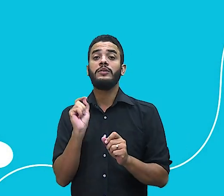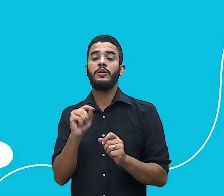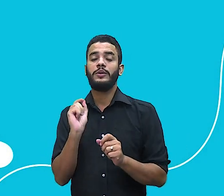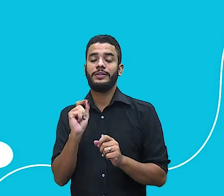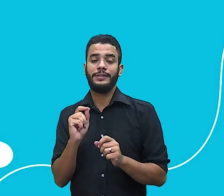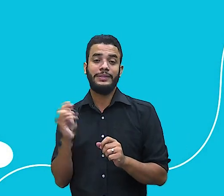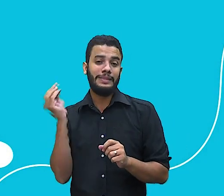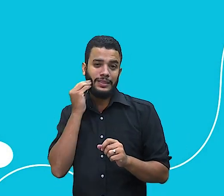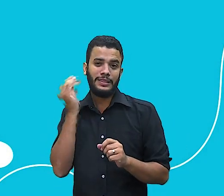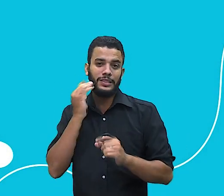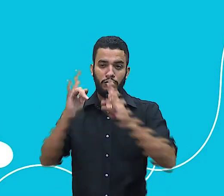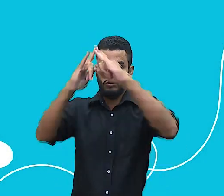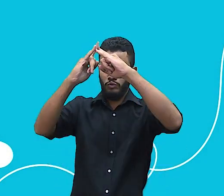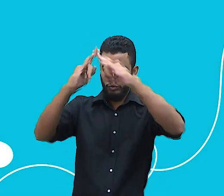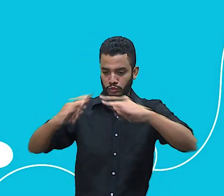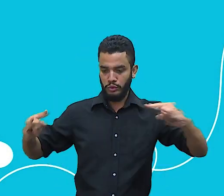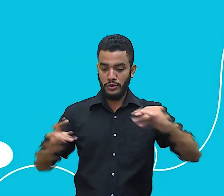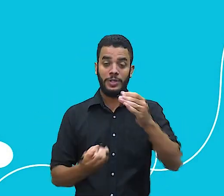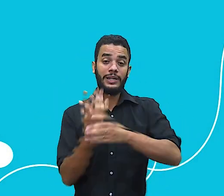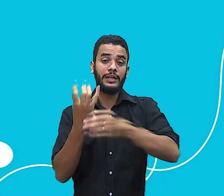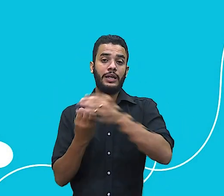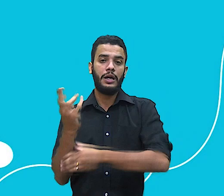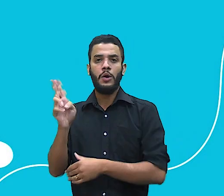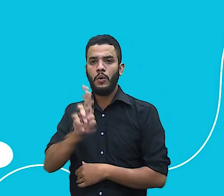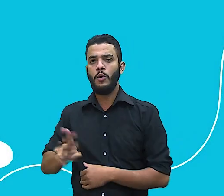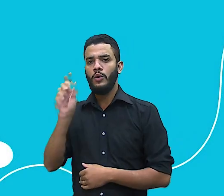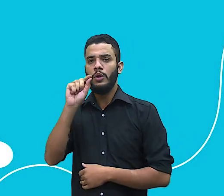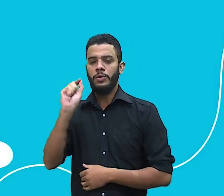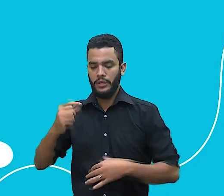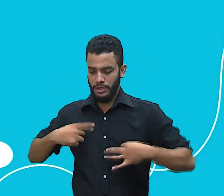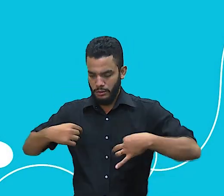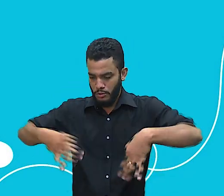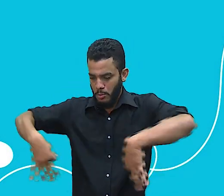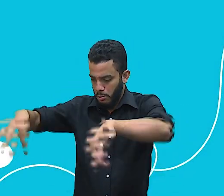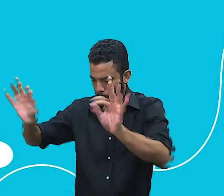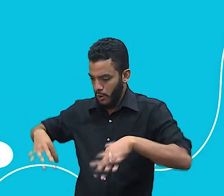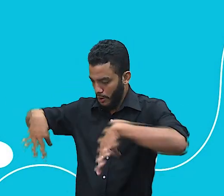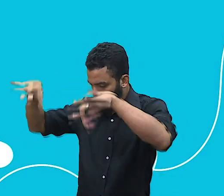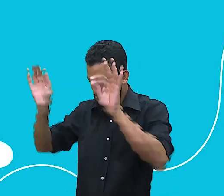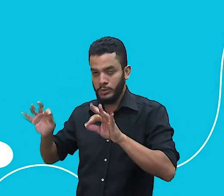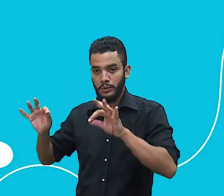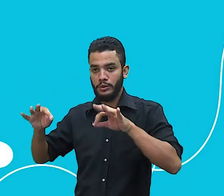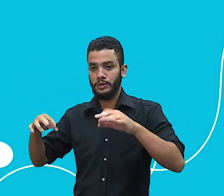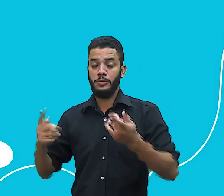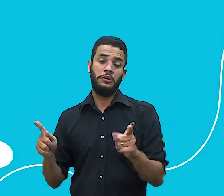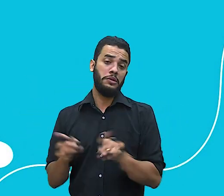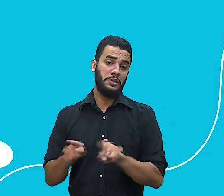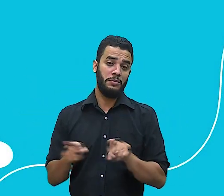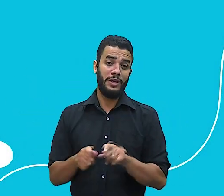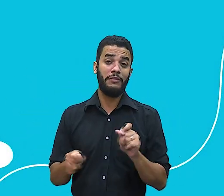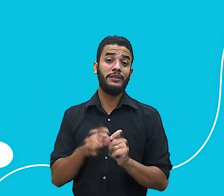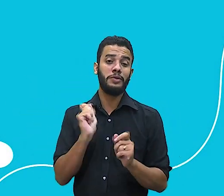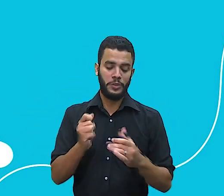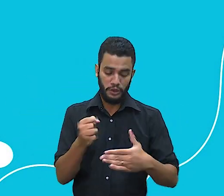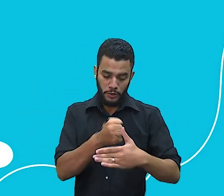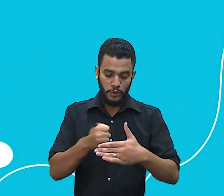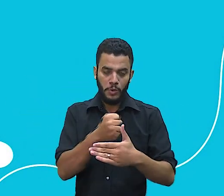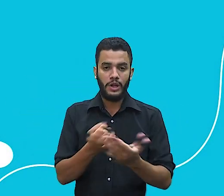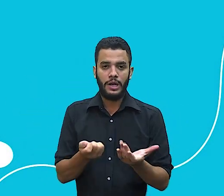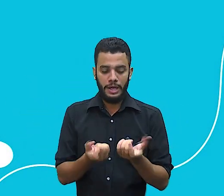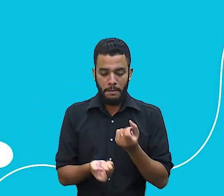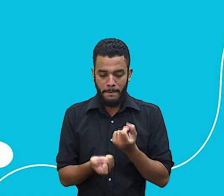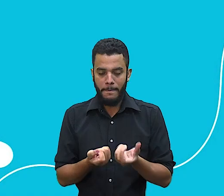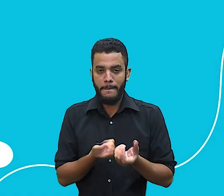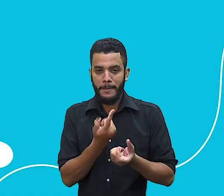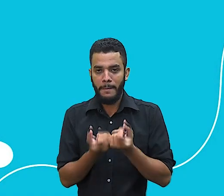tudo mais divertido, você pode preparar um lanchinho top, como por exemplo pipoca, bolo e suco. Passar algumas horas no